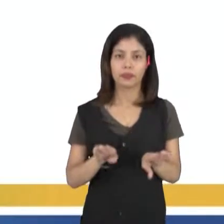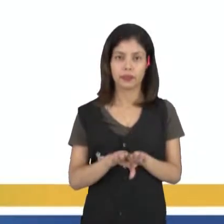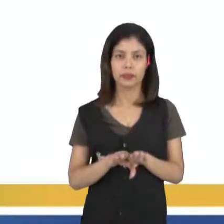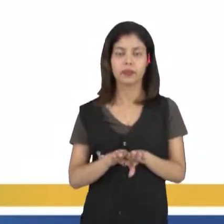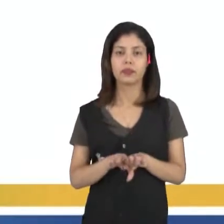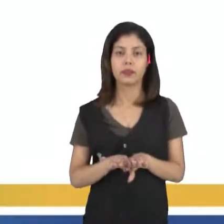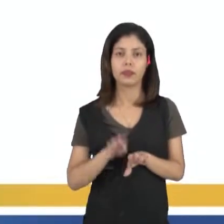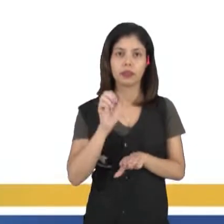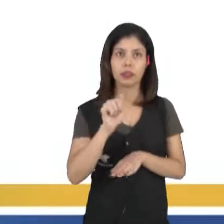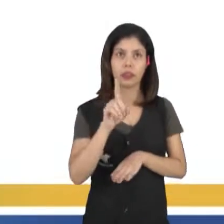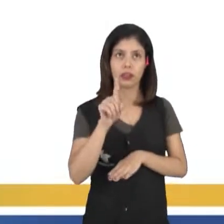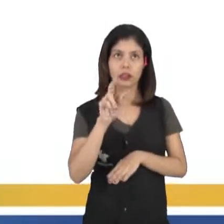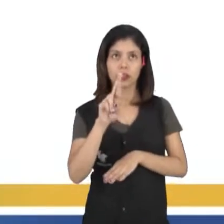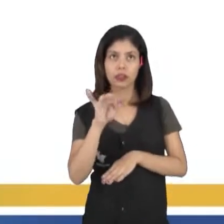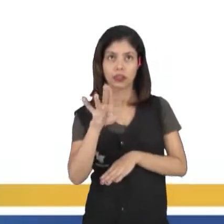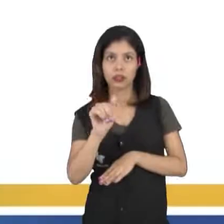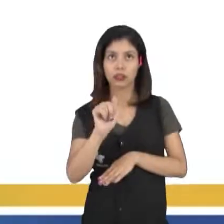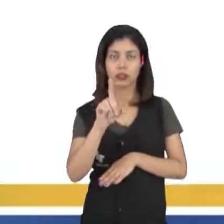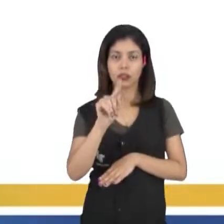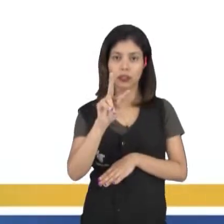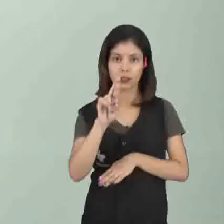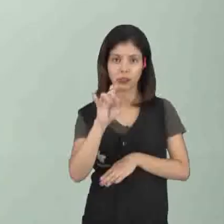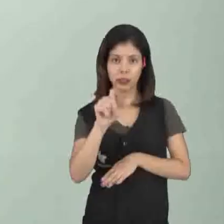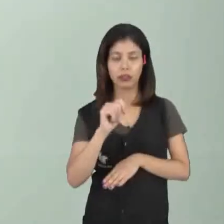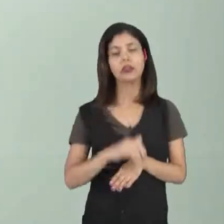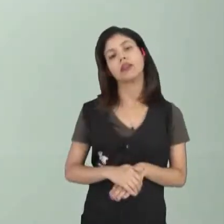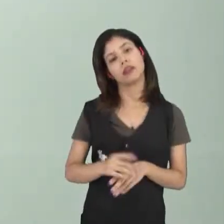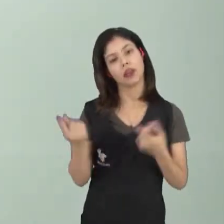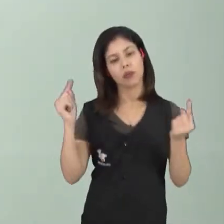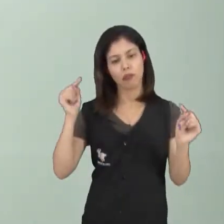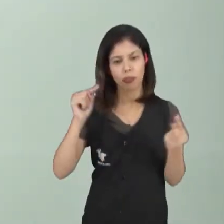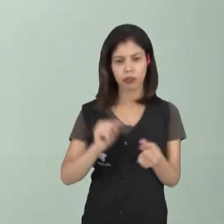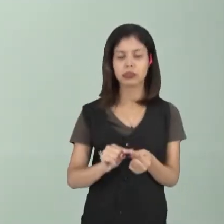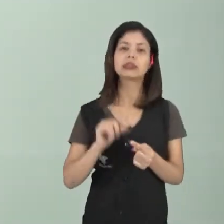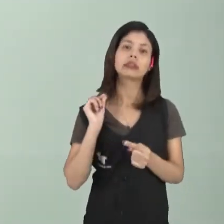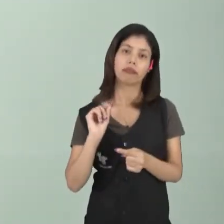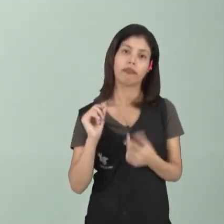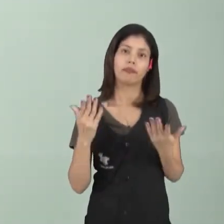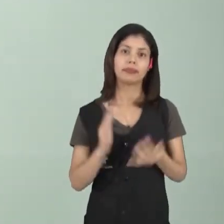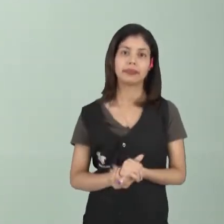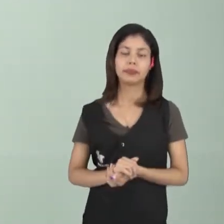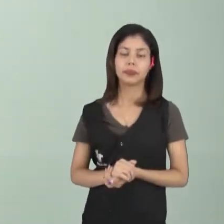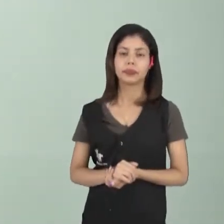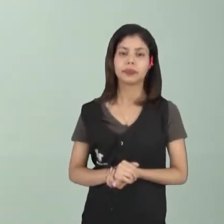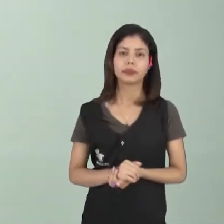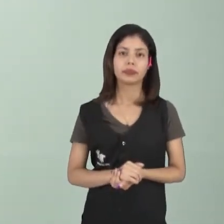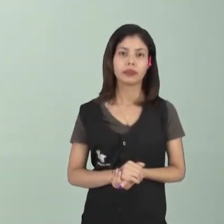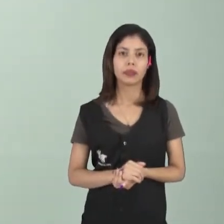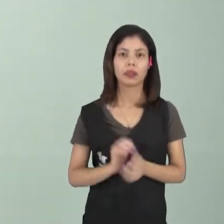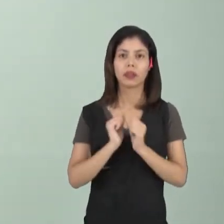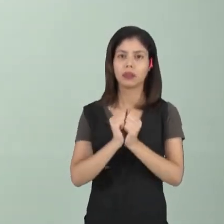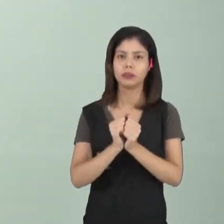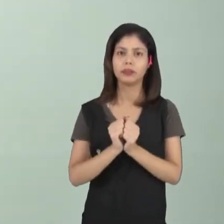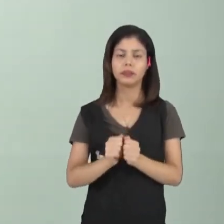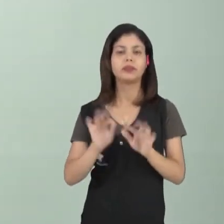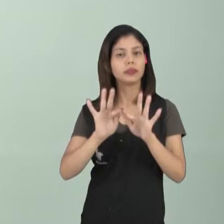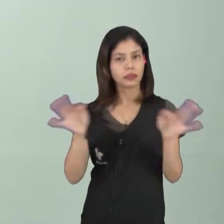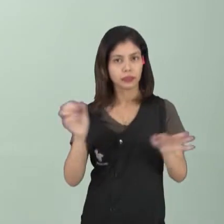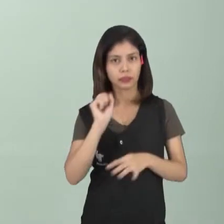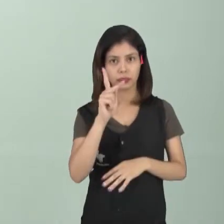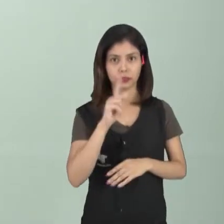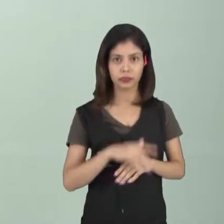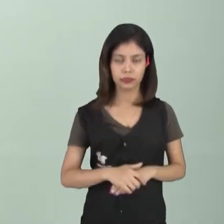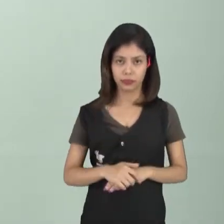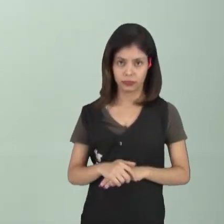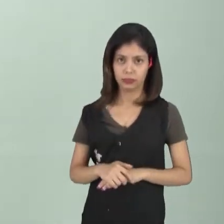como adjunto adverbial, que vai ali próxima, né? Próxima ali, juntando ali as orações, tá